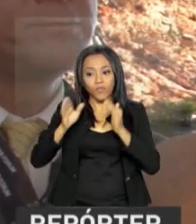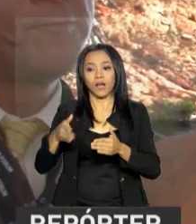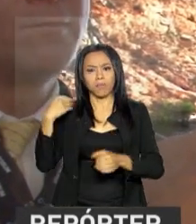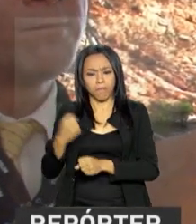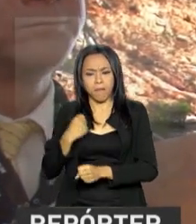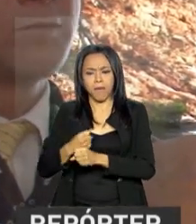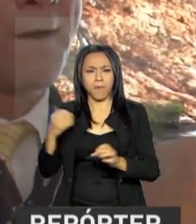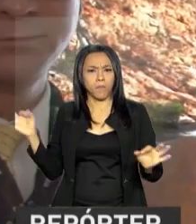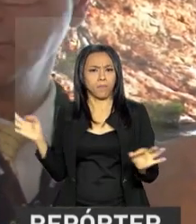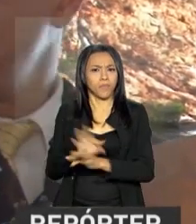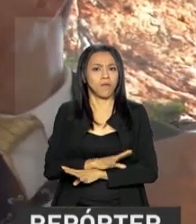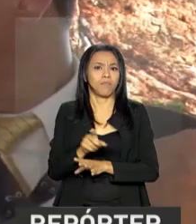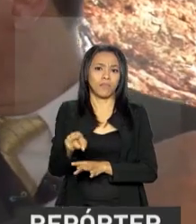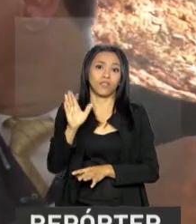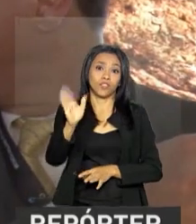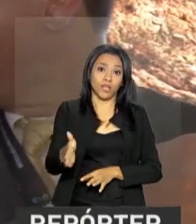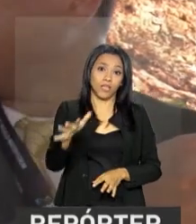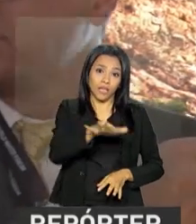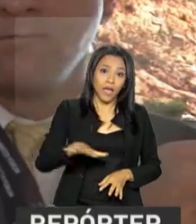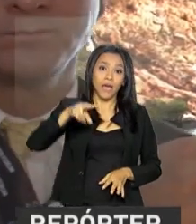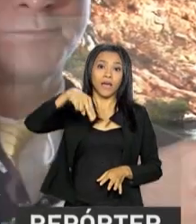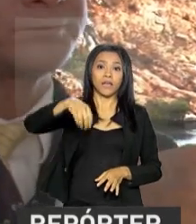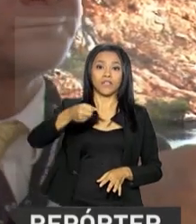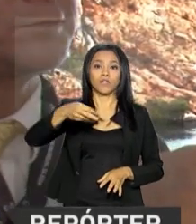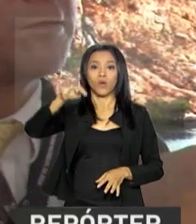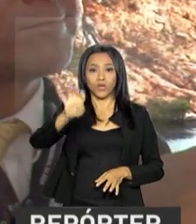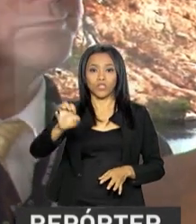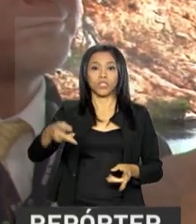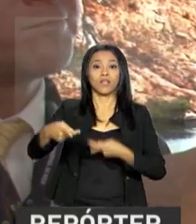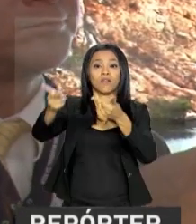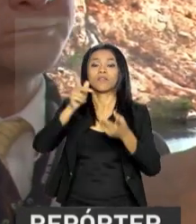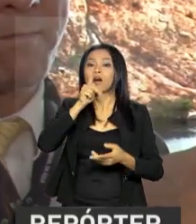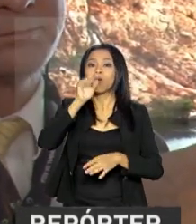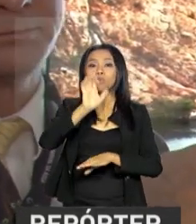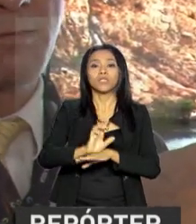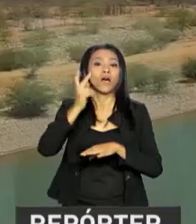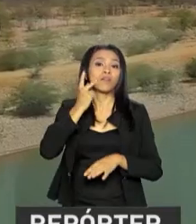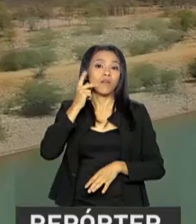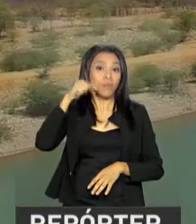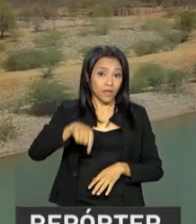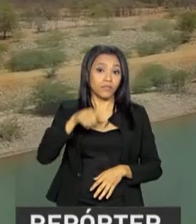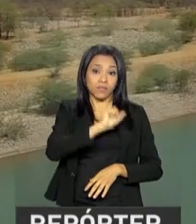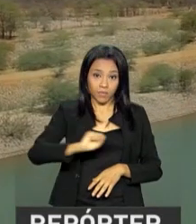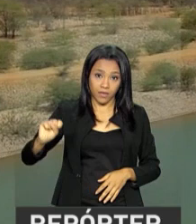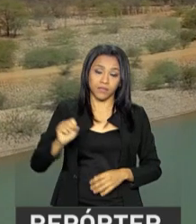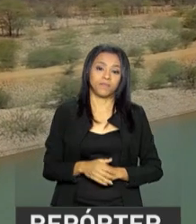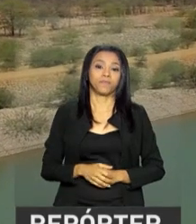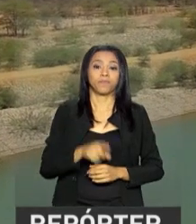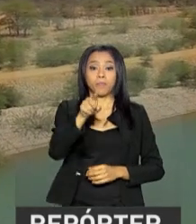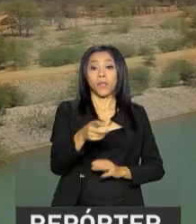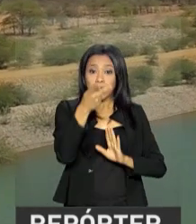na expectativa de que nós já estaremos entregando água para o estado do Ceará ainda neste semestre. O projeto